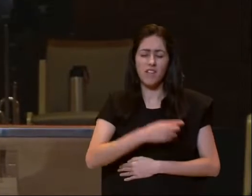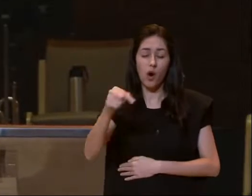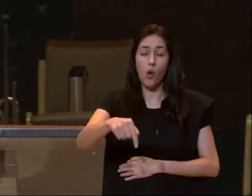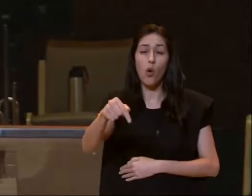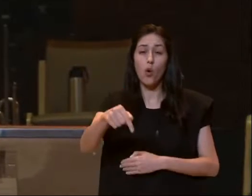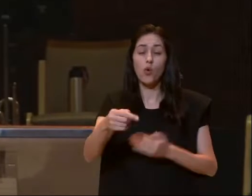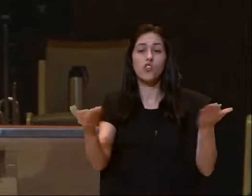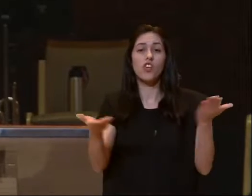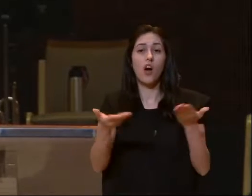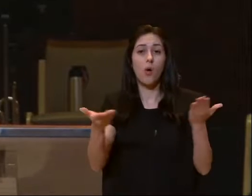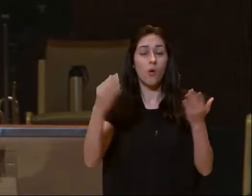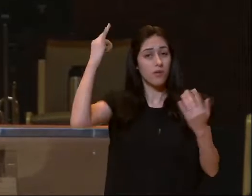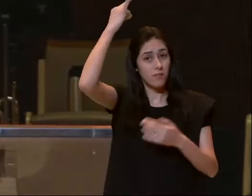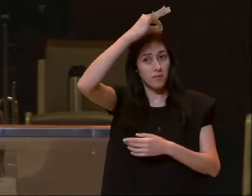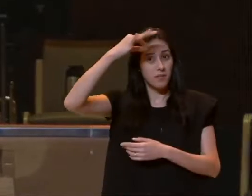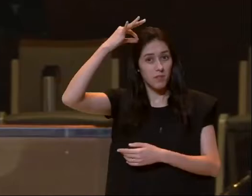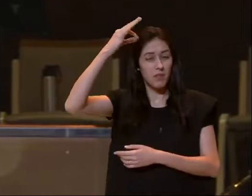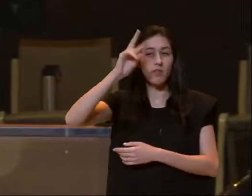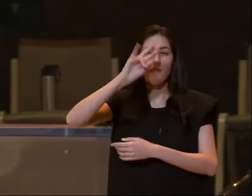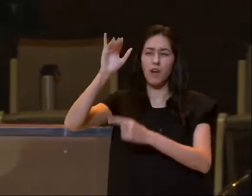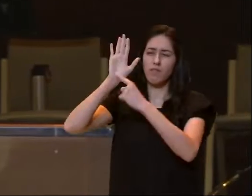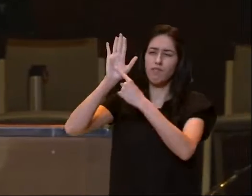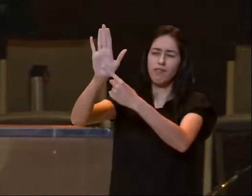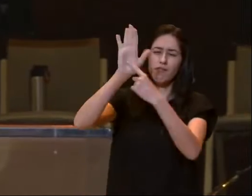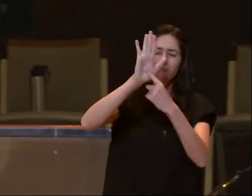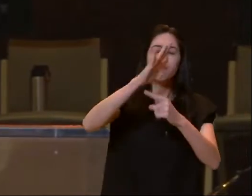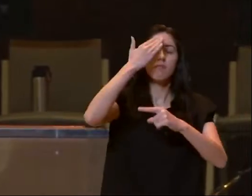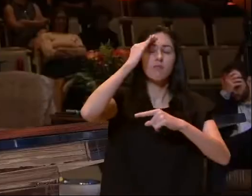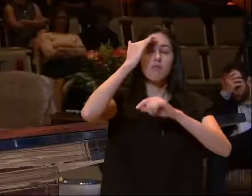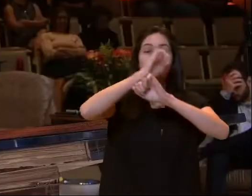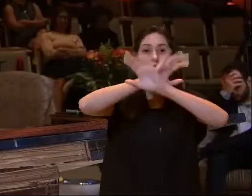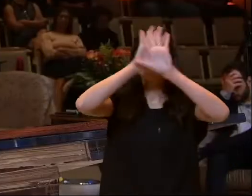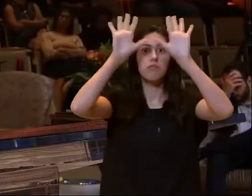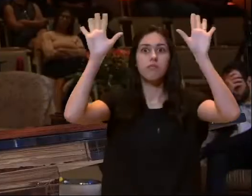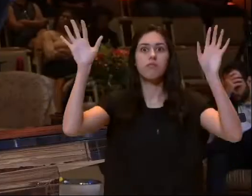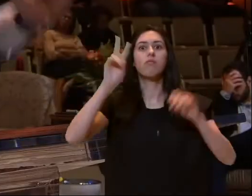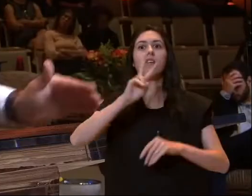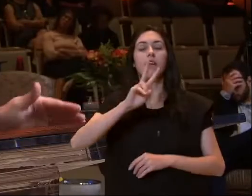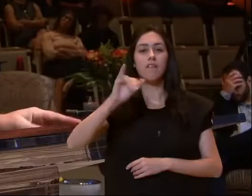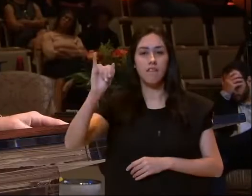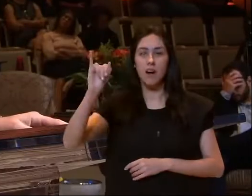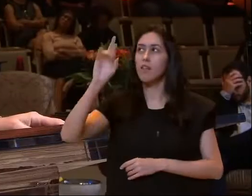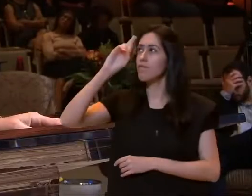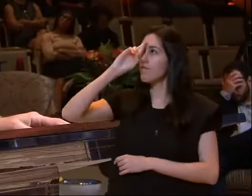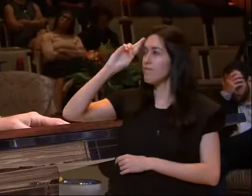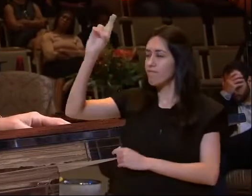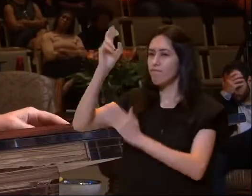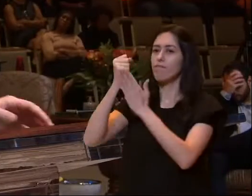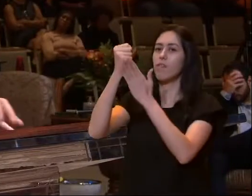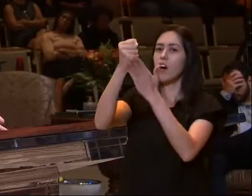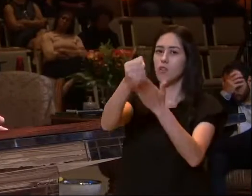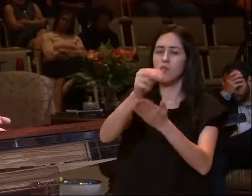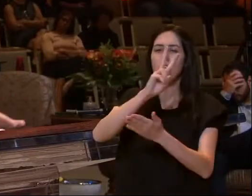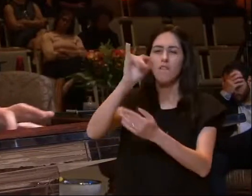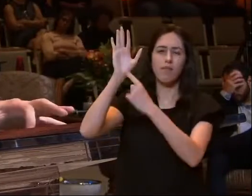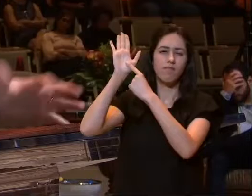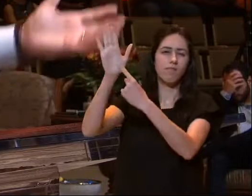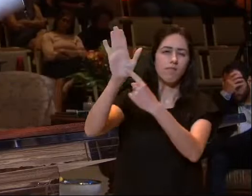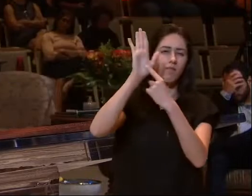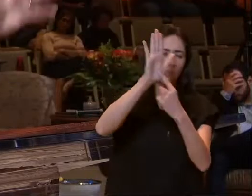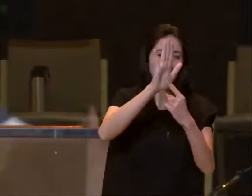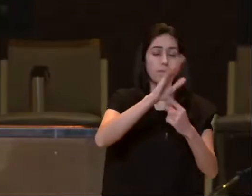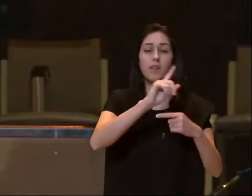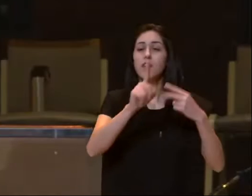agora, o Espírito vai se revelar, entendimentos especiais da parte do Senhor. vão ser revelados a nós.